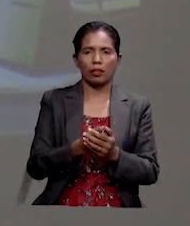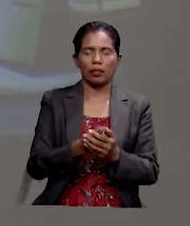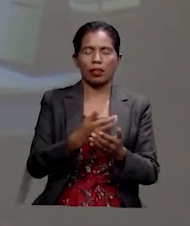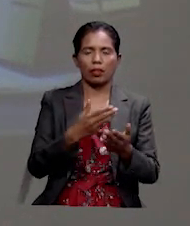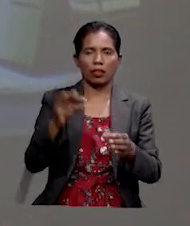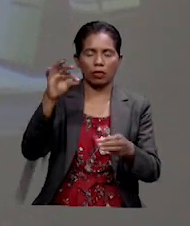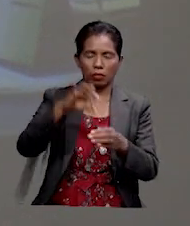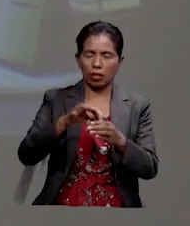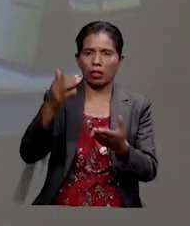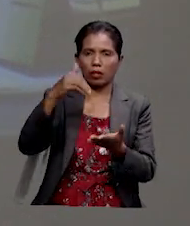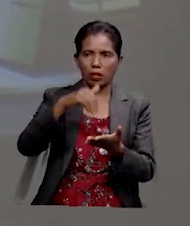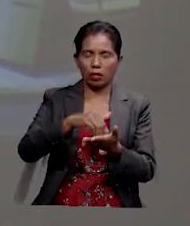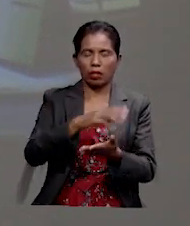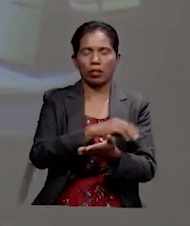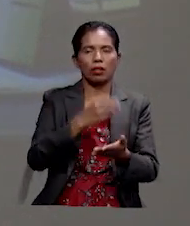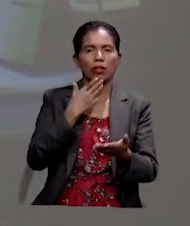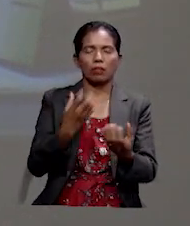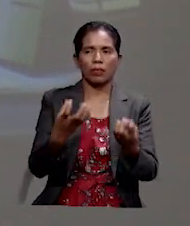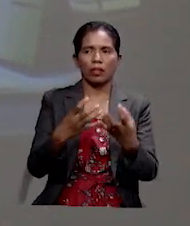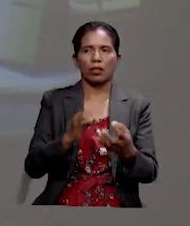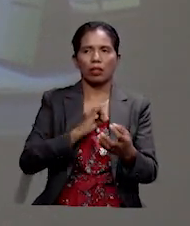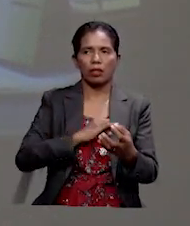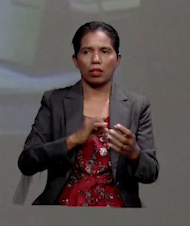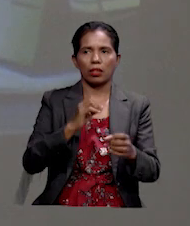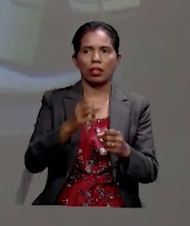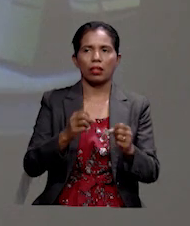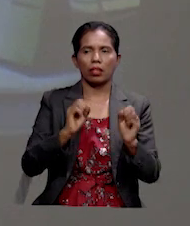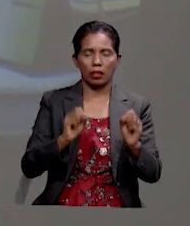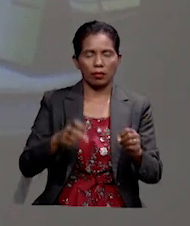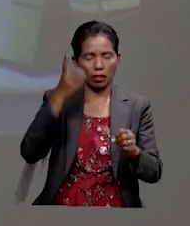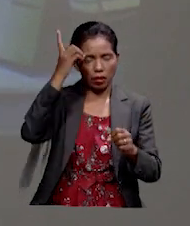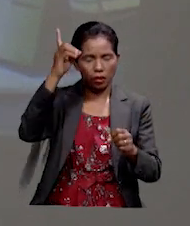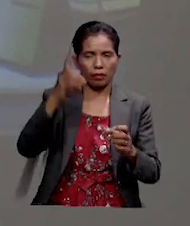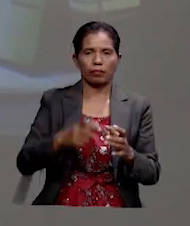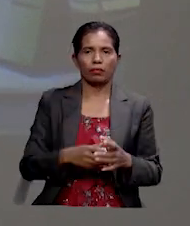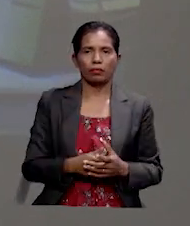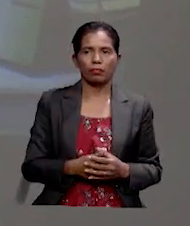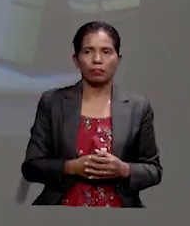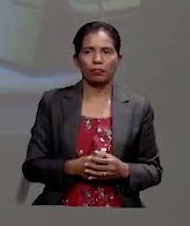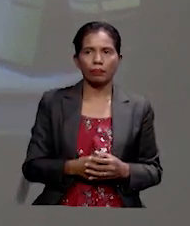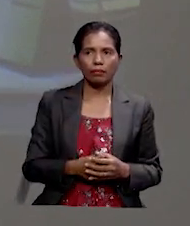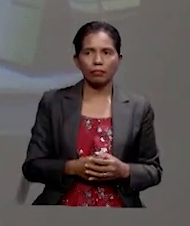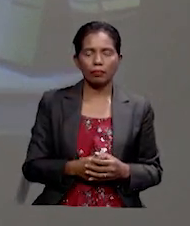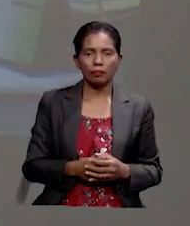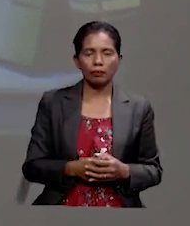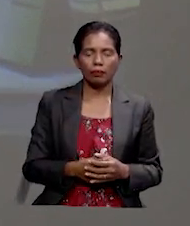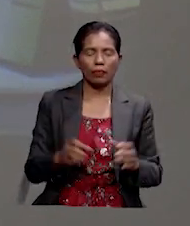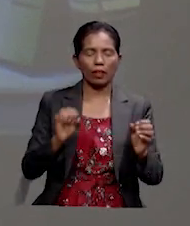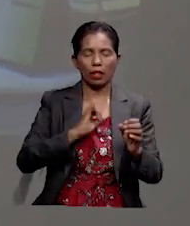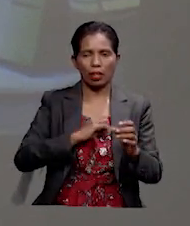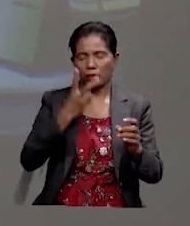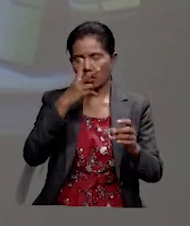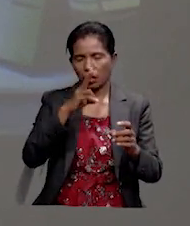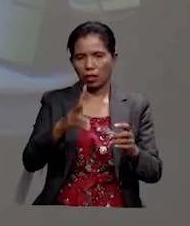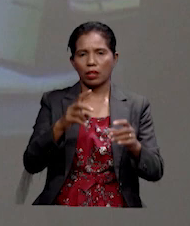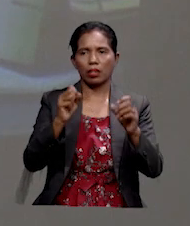halo produk lokal lebih barak nene hau ne parasi ketinggal mehi Daytona tambah manual mas lah bela hau rasi kareka